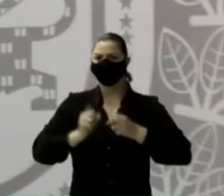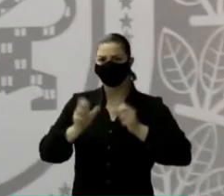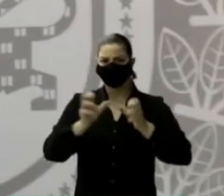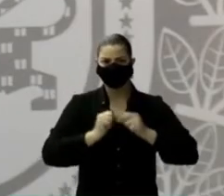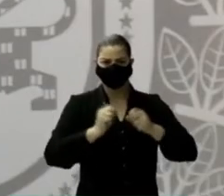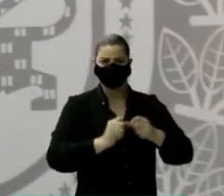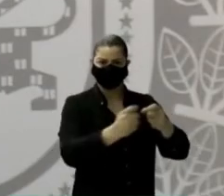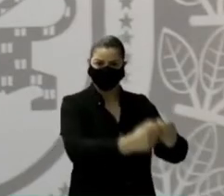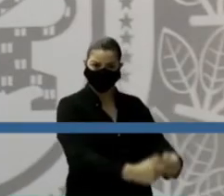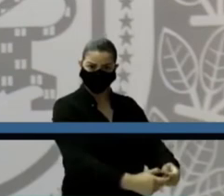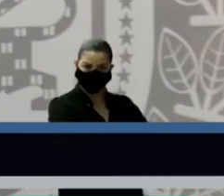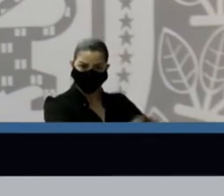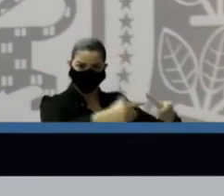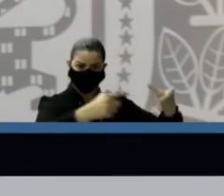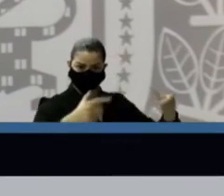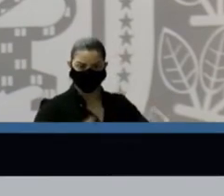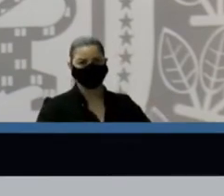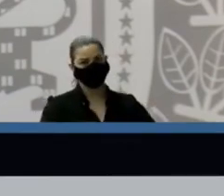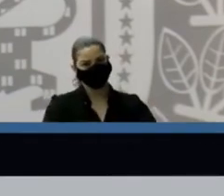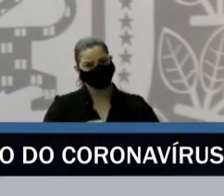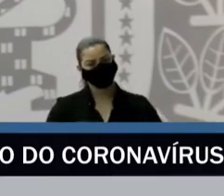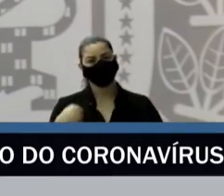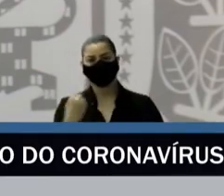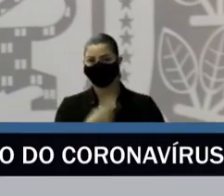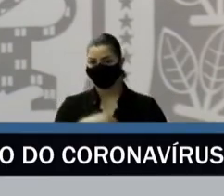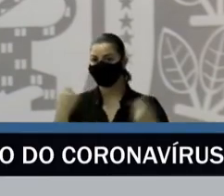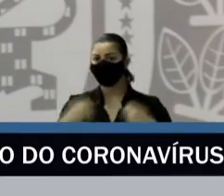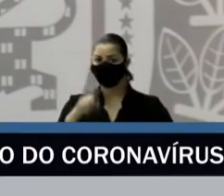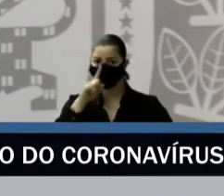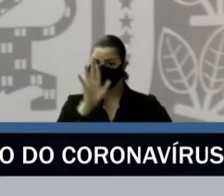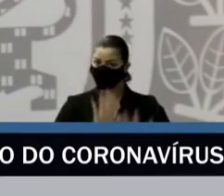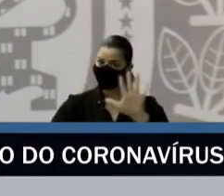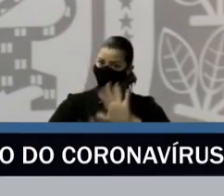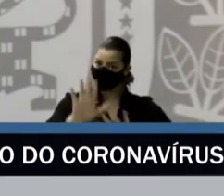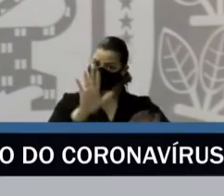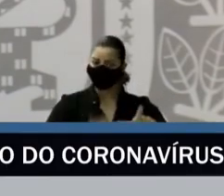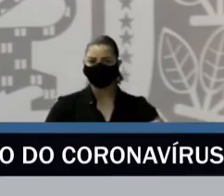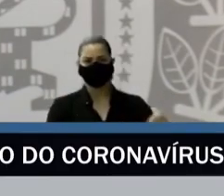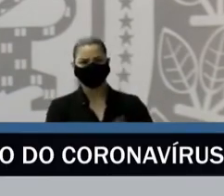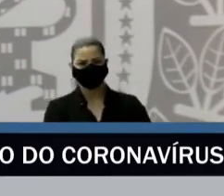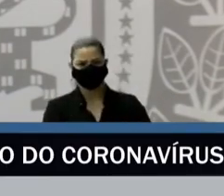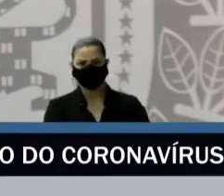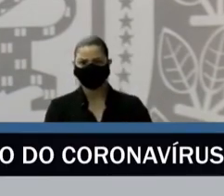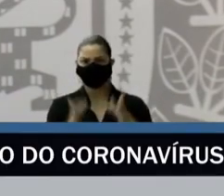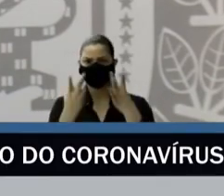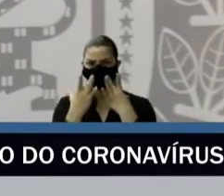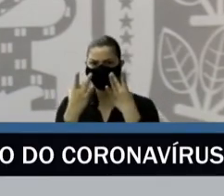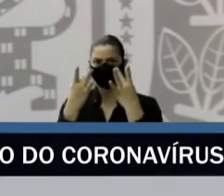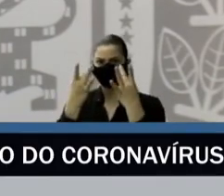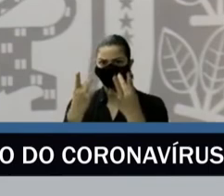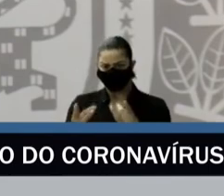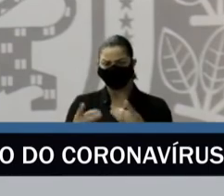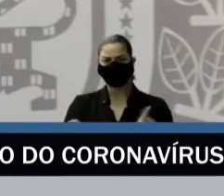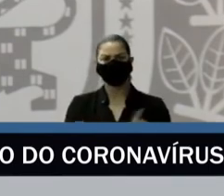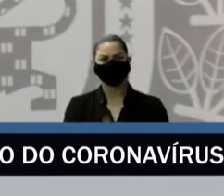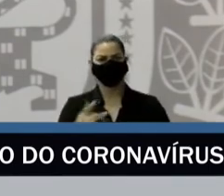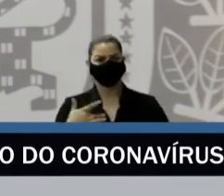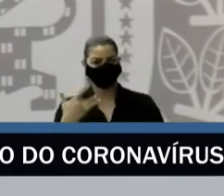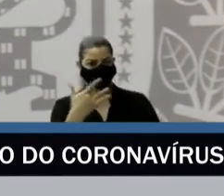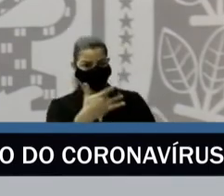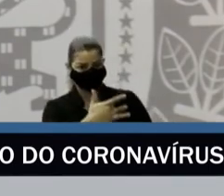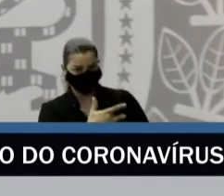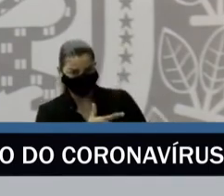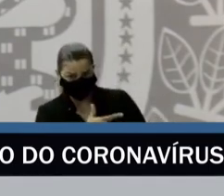Quedas. Então nós temos ainda que tomar muito cuidado com as nossas atitudes e um olhar atento, né? Não só à